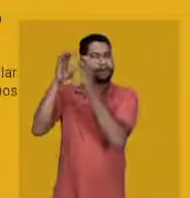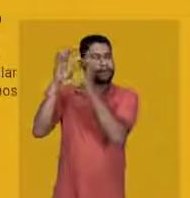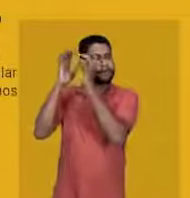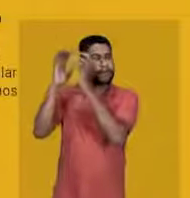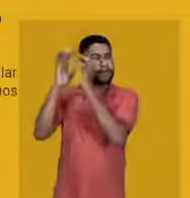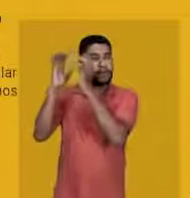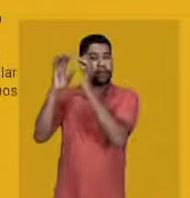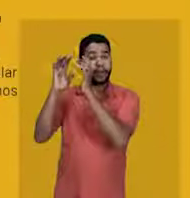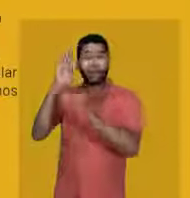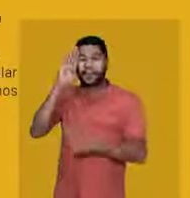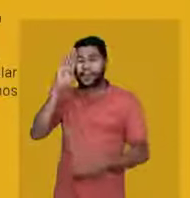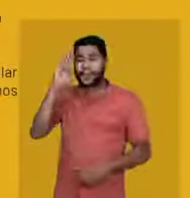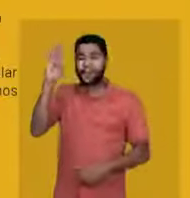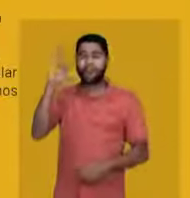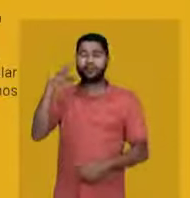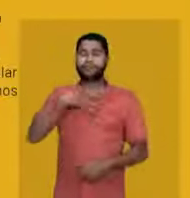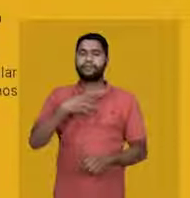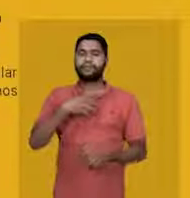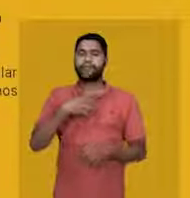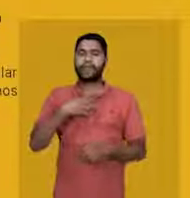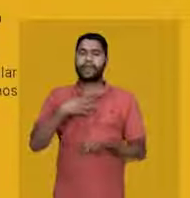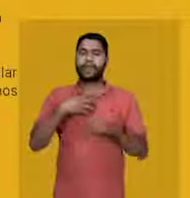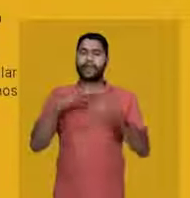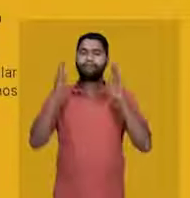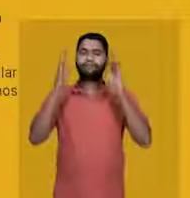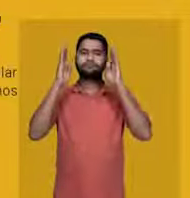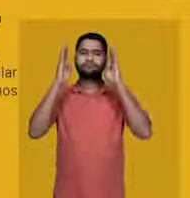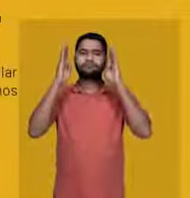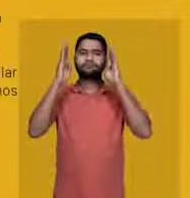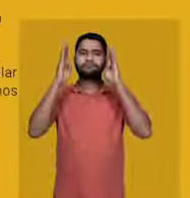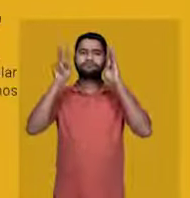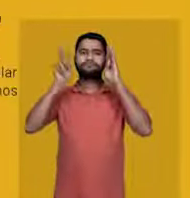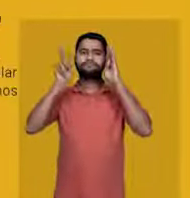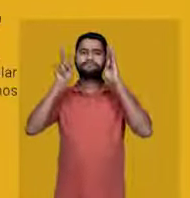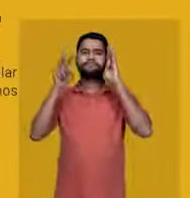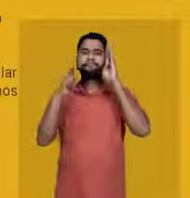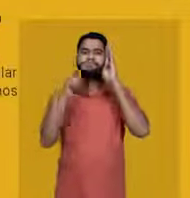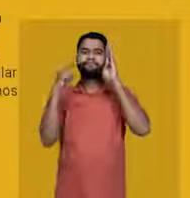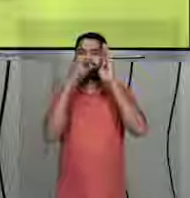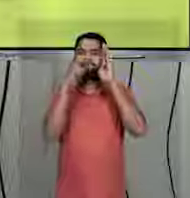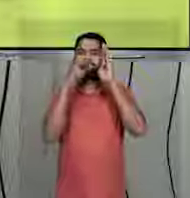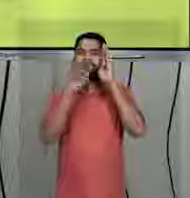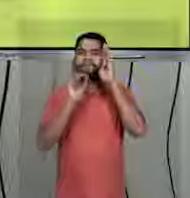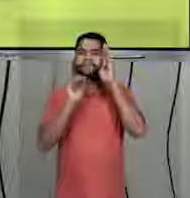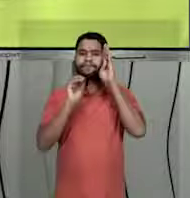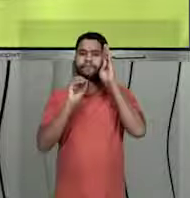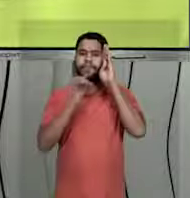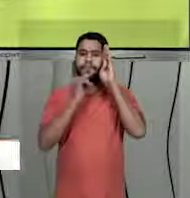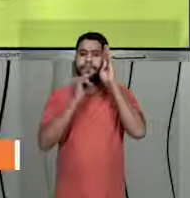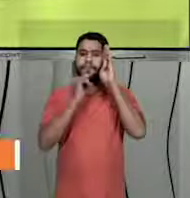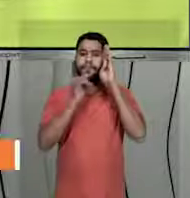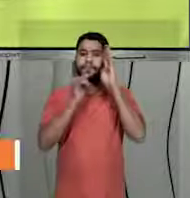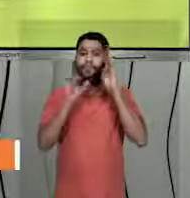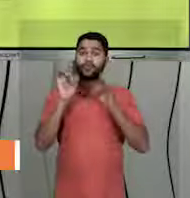principais sintomas é a perda da visão periférica. Como é que é essa visão periférica? Nas águias, elas